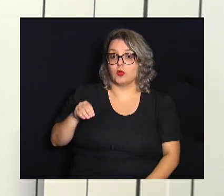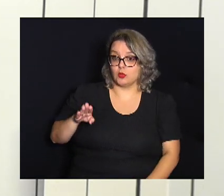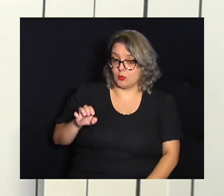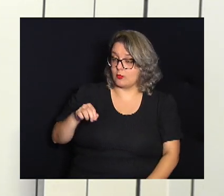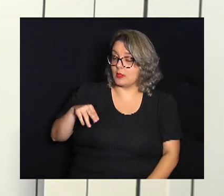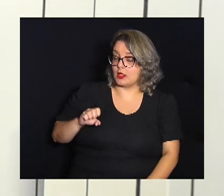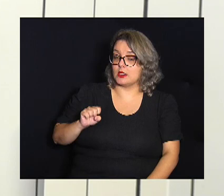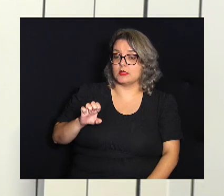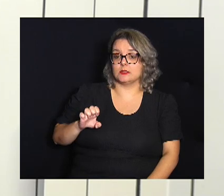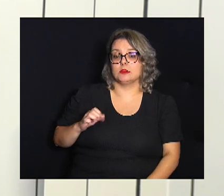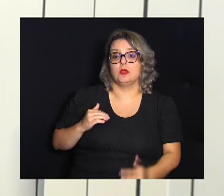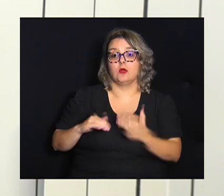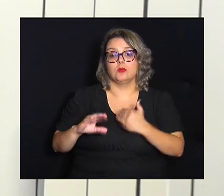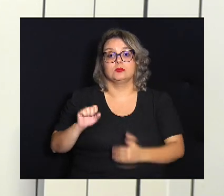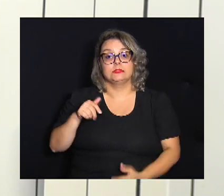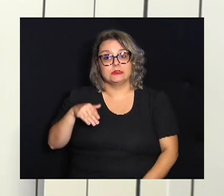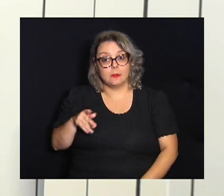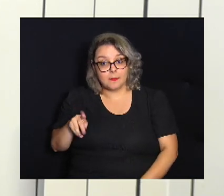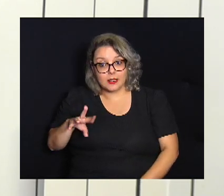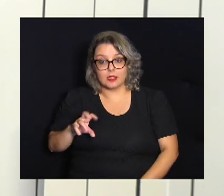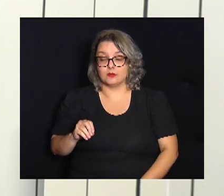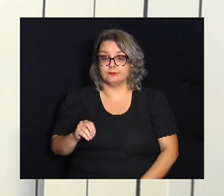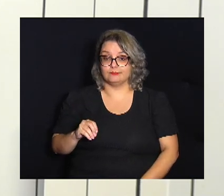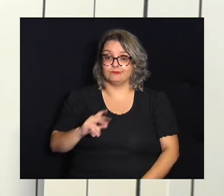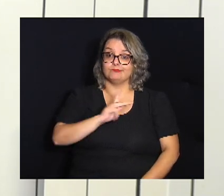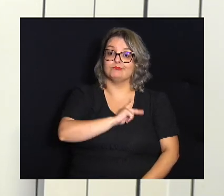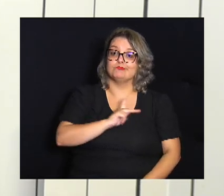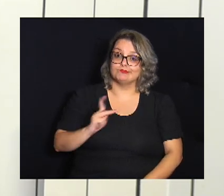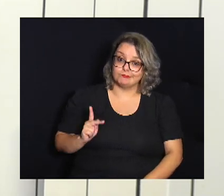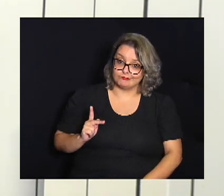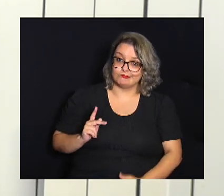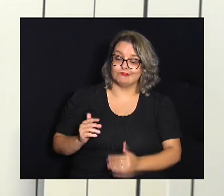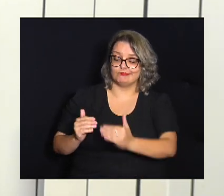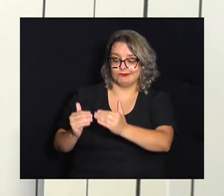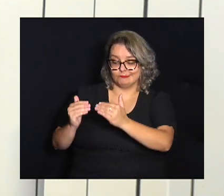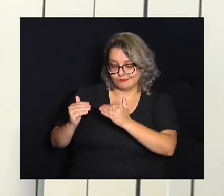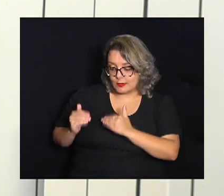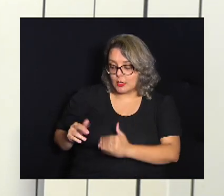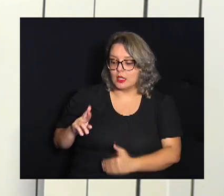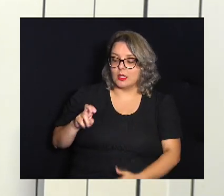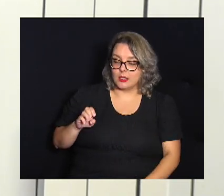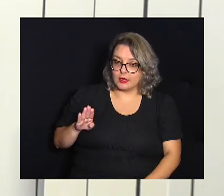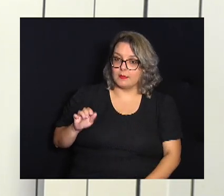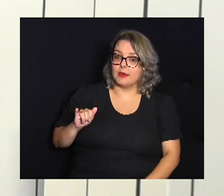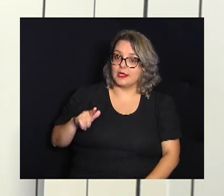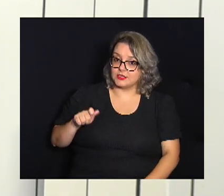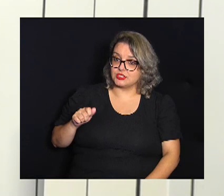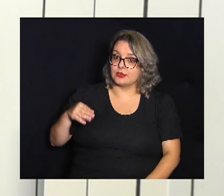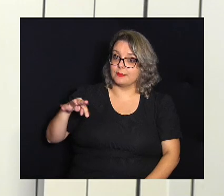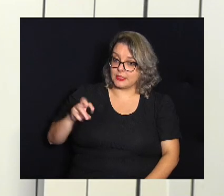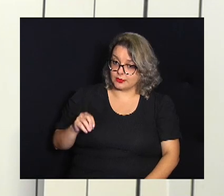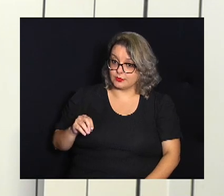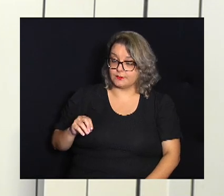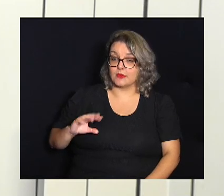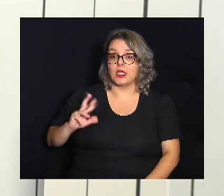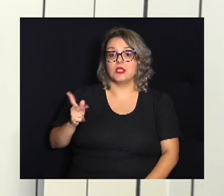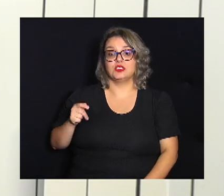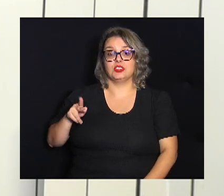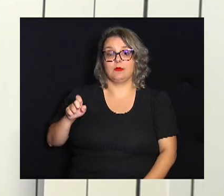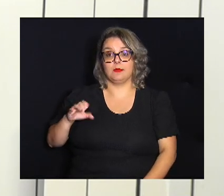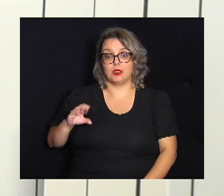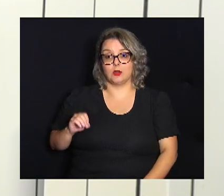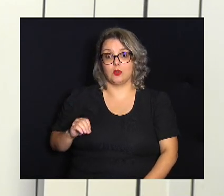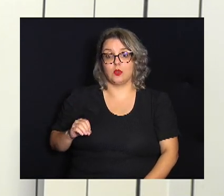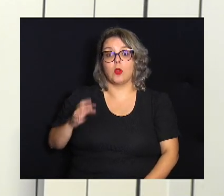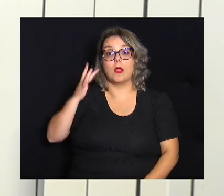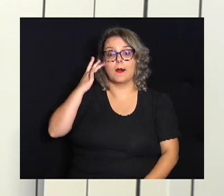contra o Sampaio Corrêa, a equipe pontepretana entrou na zona de rebaixamento. A Chapecoense joga amanhã contra